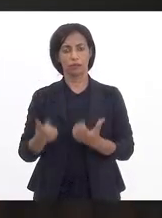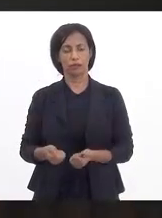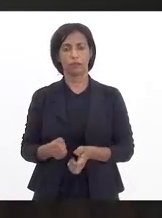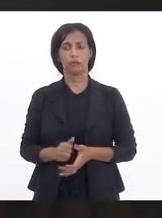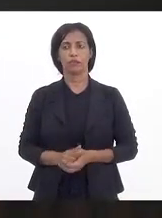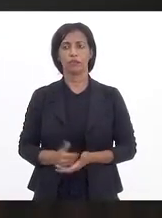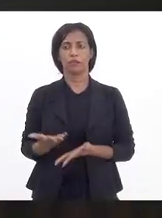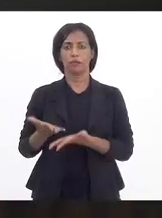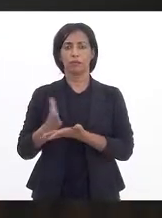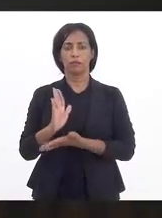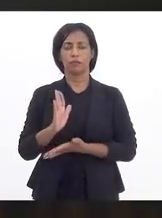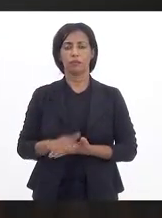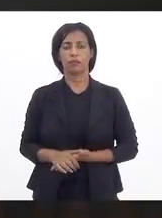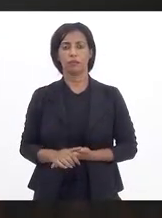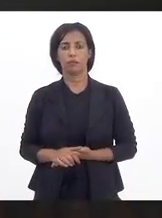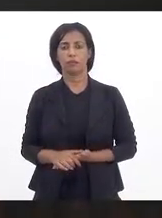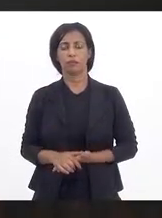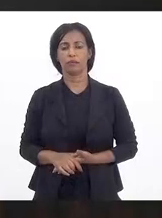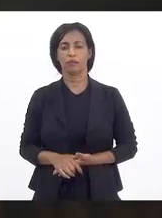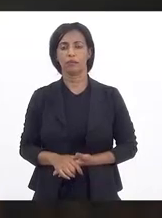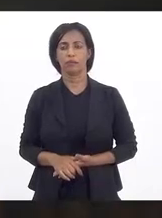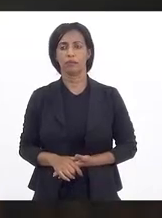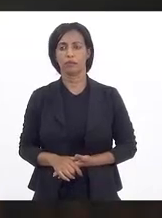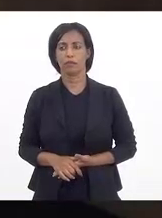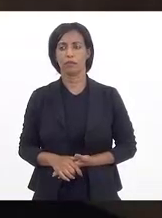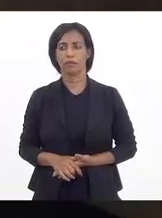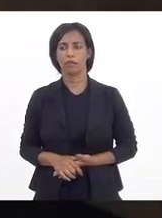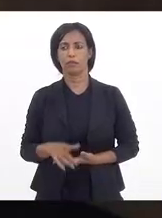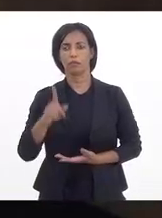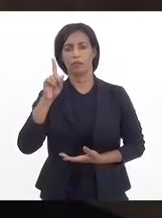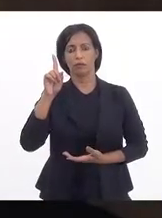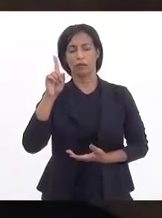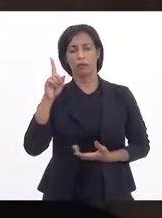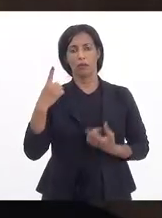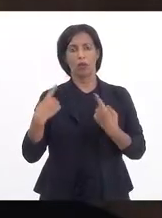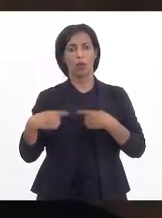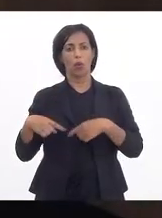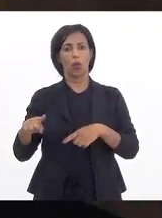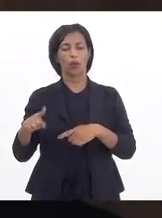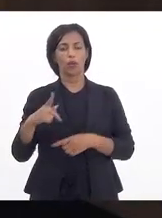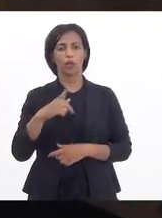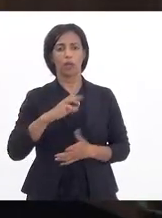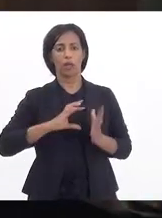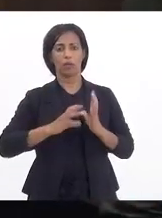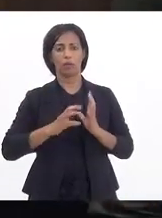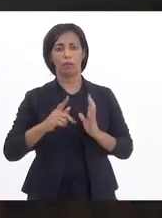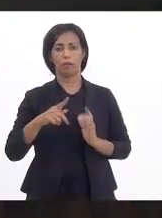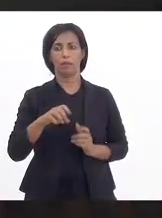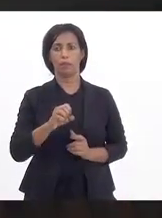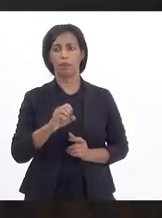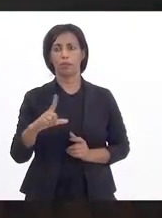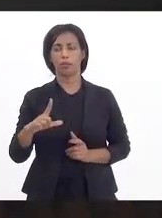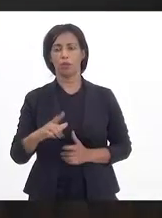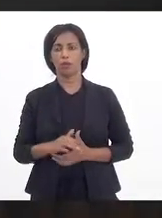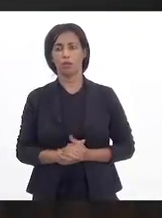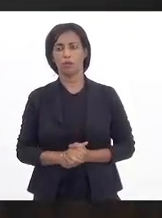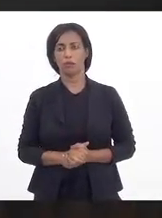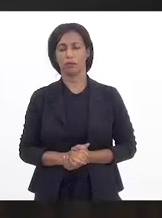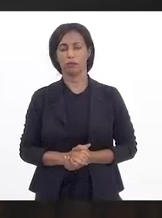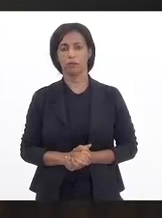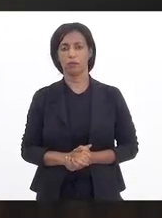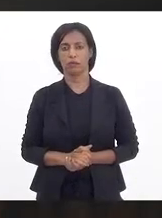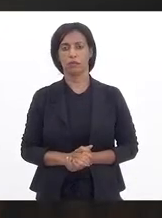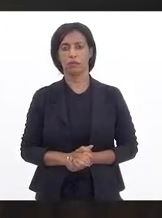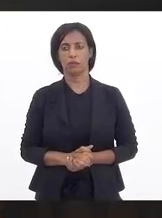própria ainda esconde estão aprovado vai autógrafo vou lá no contrário da banca não só por favor da bancada do PSOL